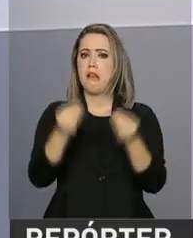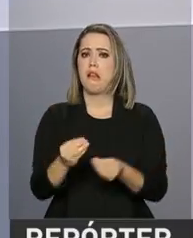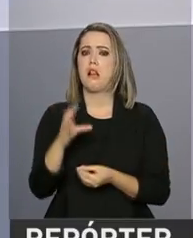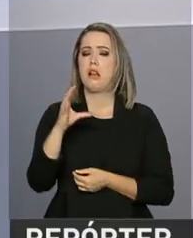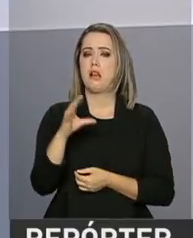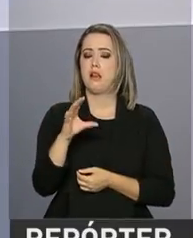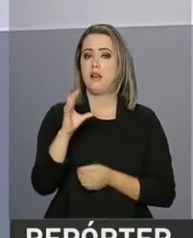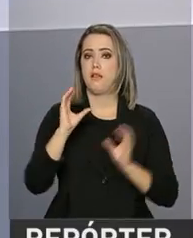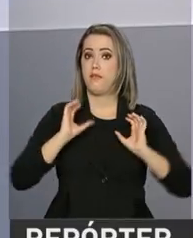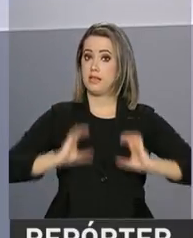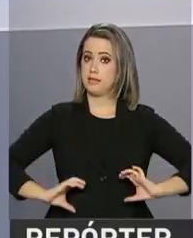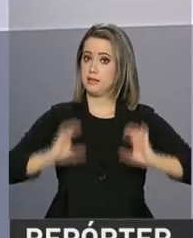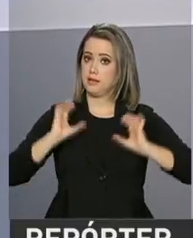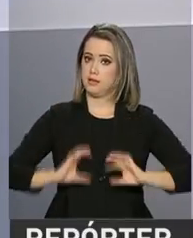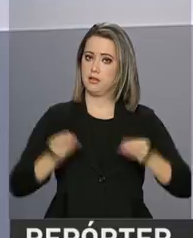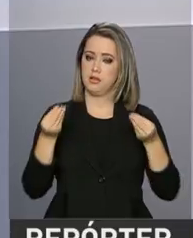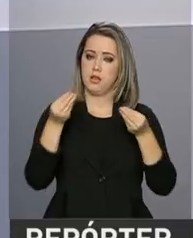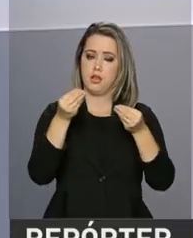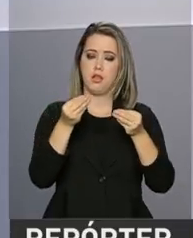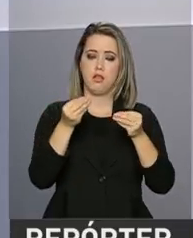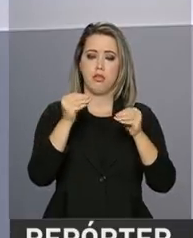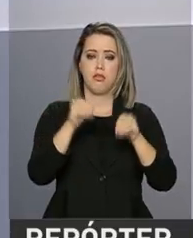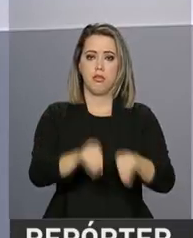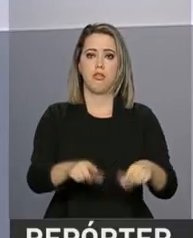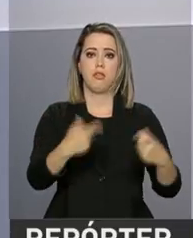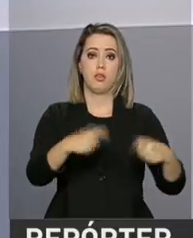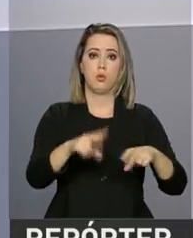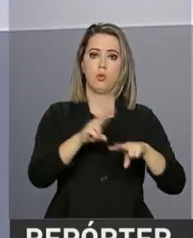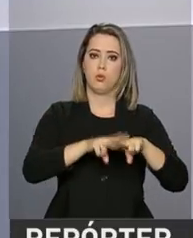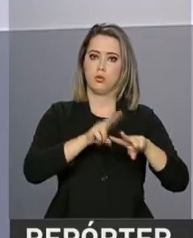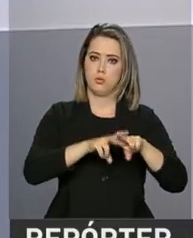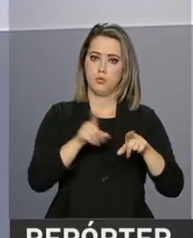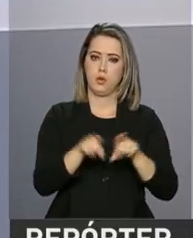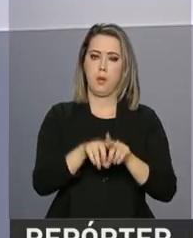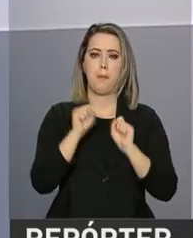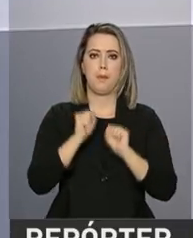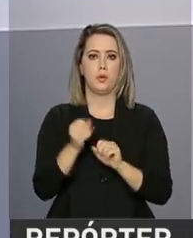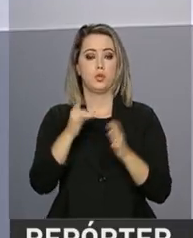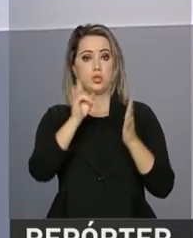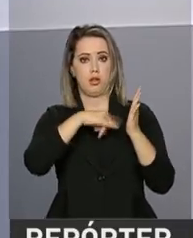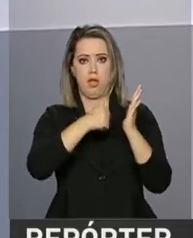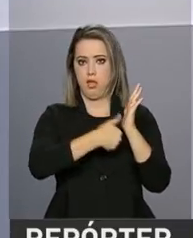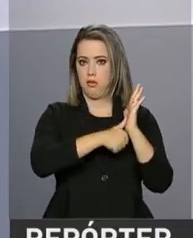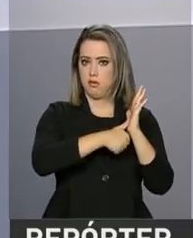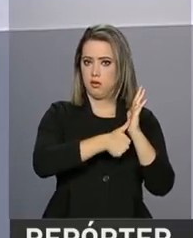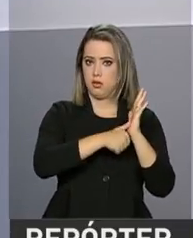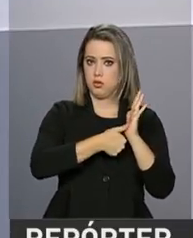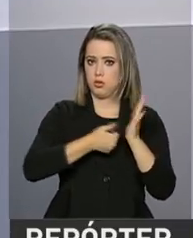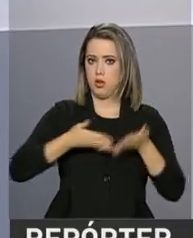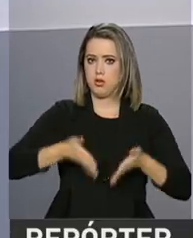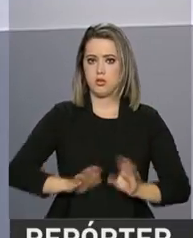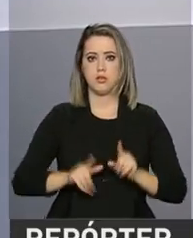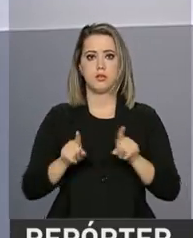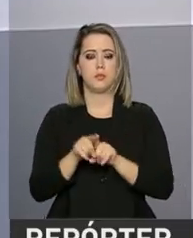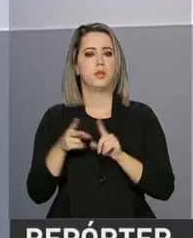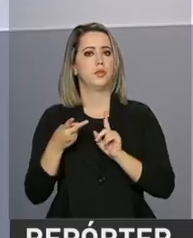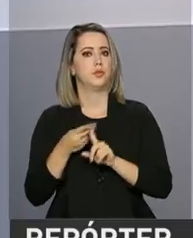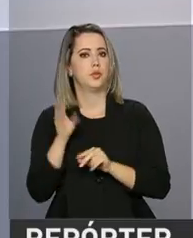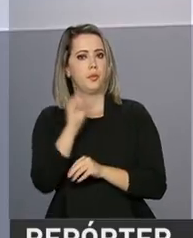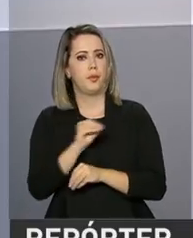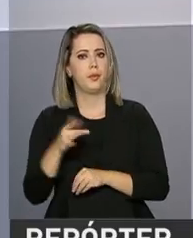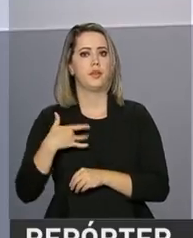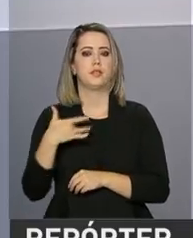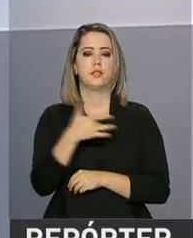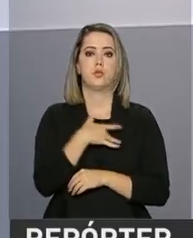o programa identidade cidadã os detentos podem ter acesso a documentos como identidade e certidão de nascimento além de atendimento de